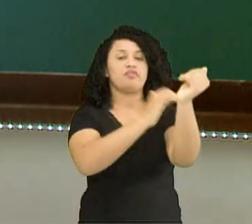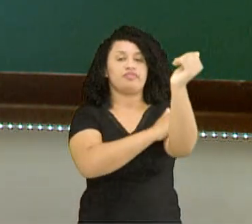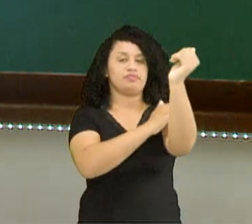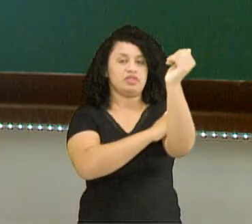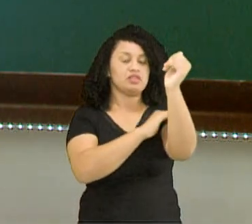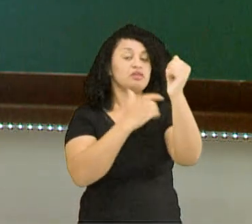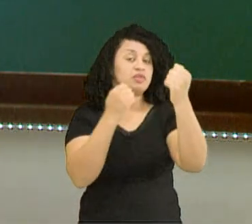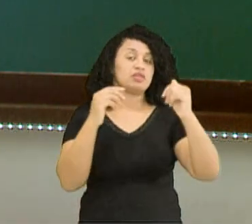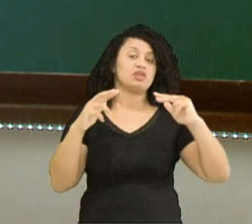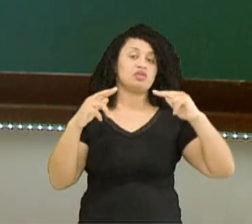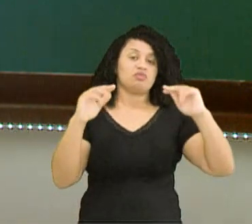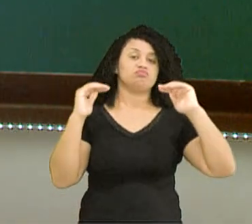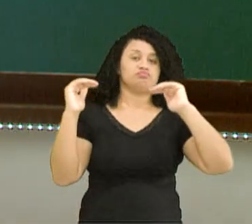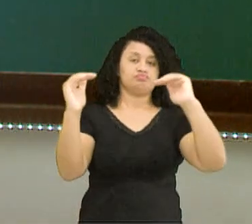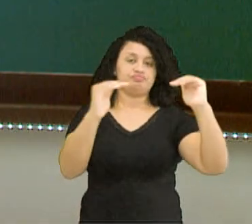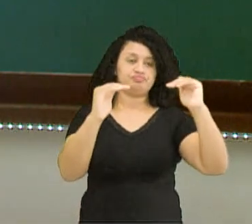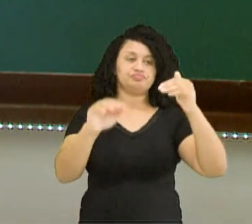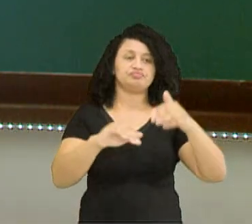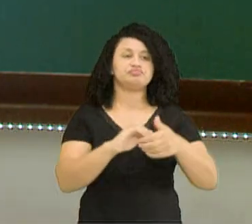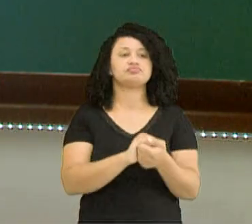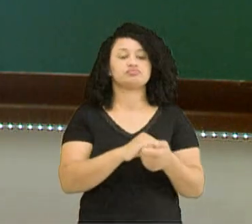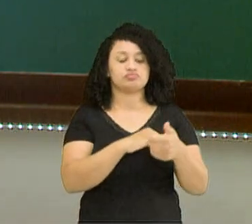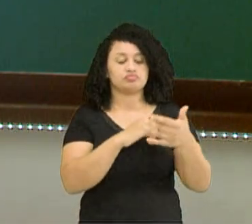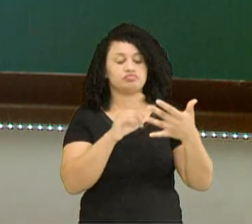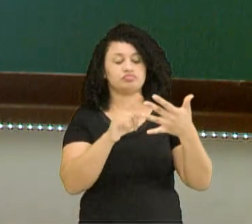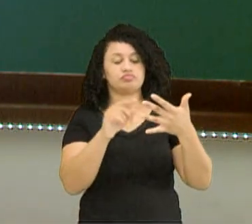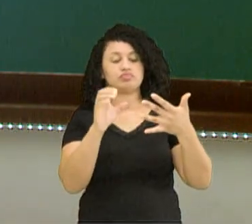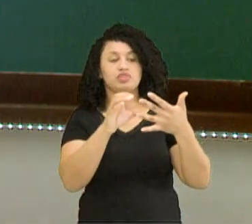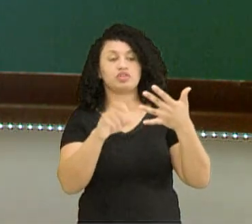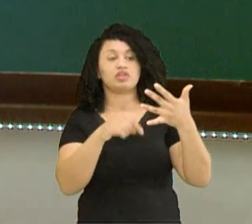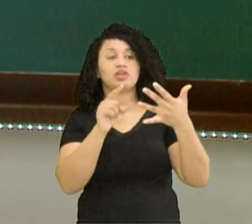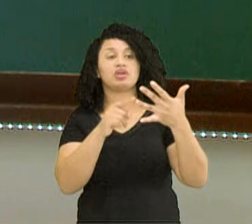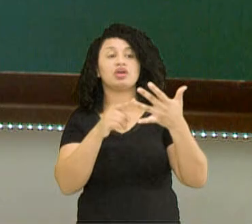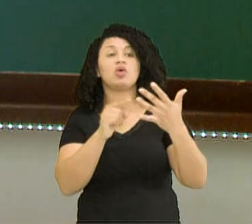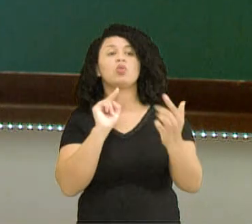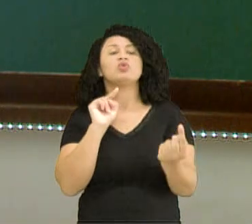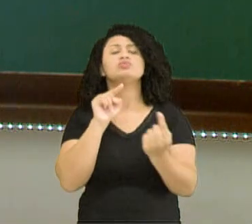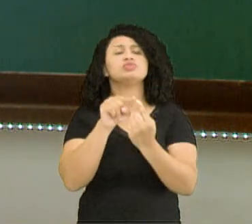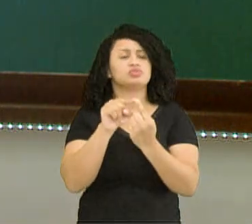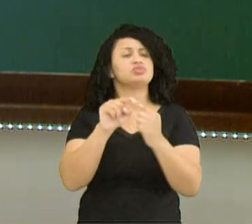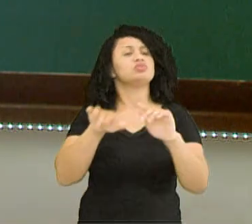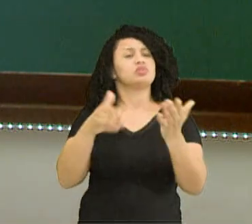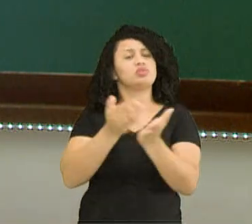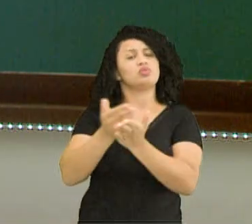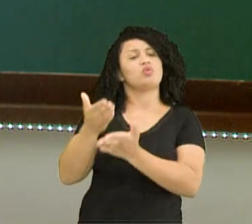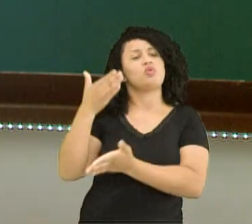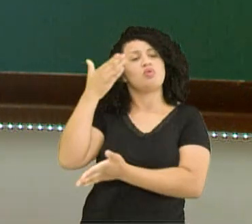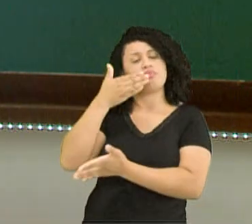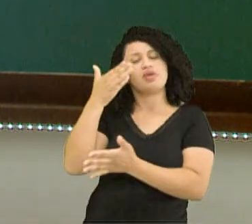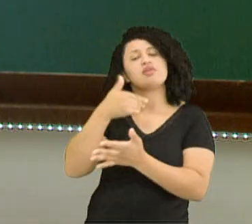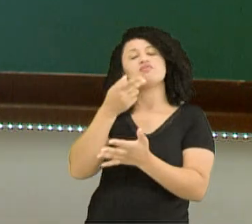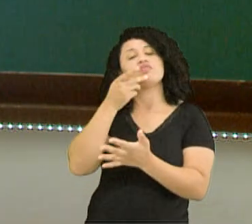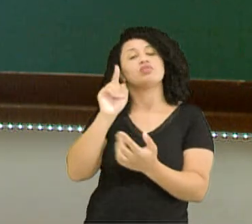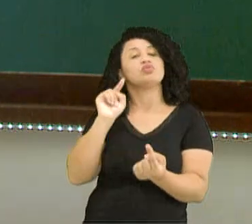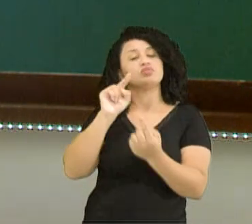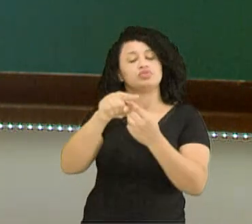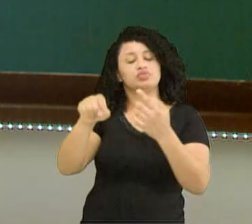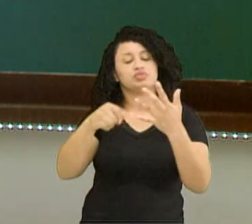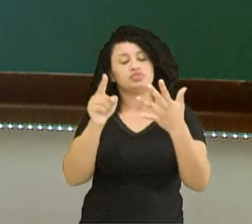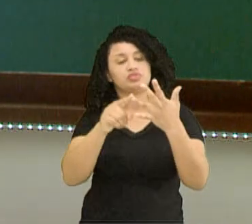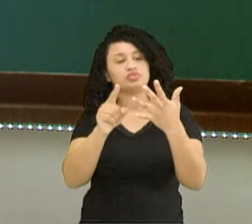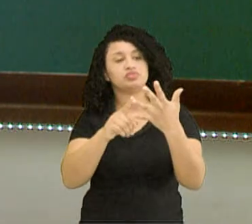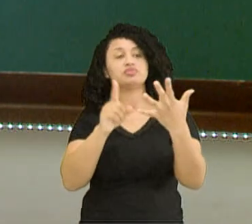parte. A letra D, o objetivo do discurso dela é quando ela começa. Ela começa falando do objetivo. E